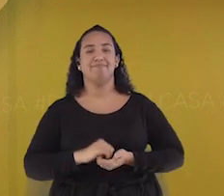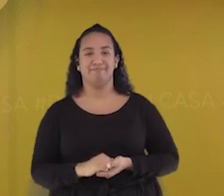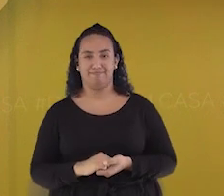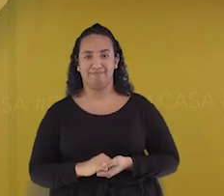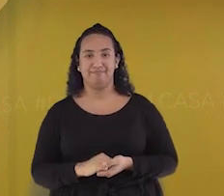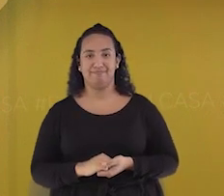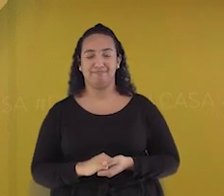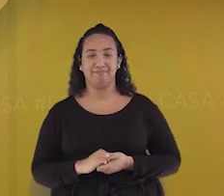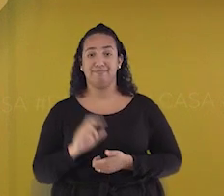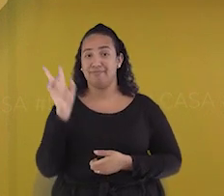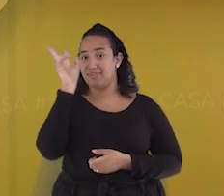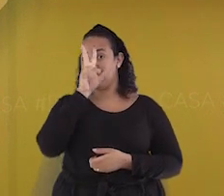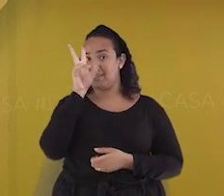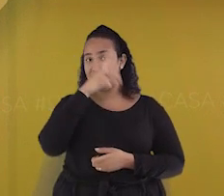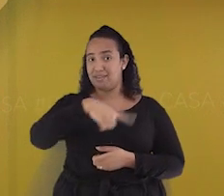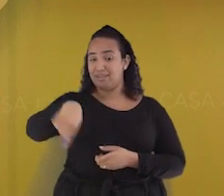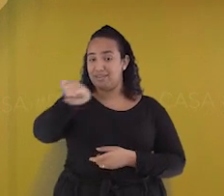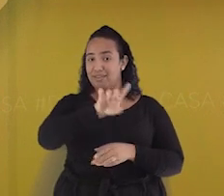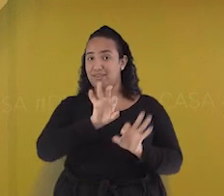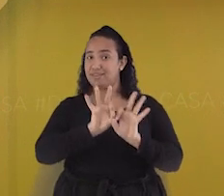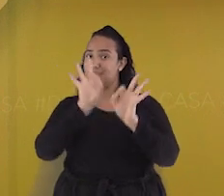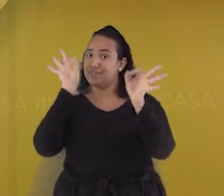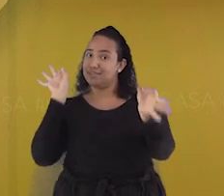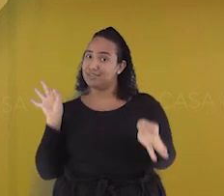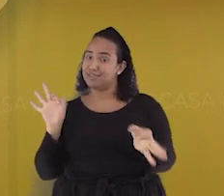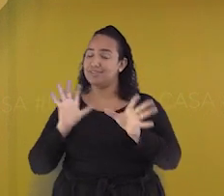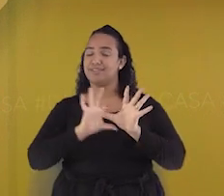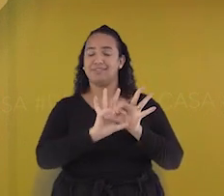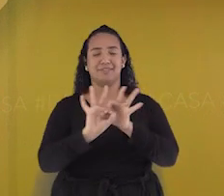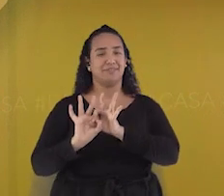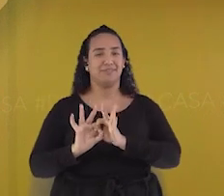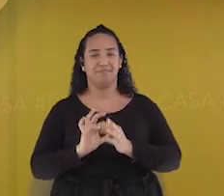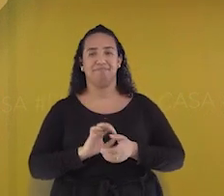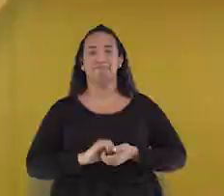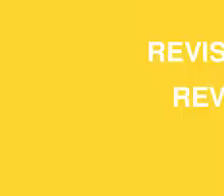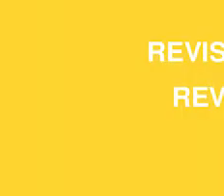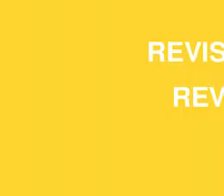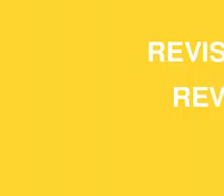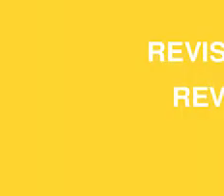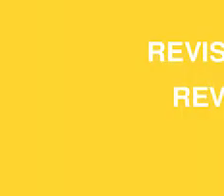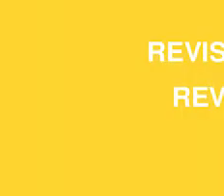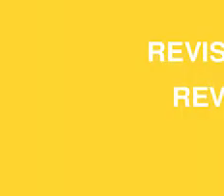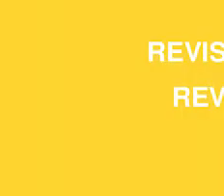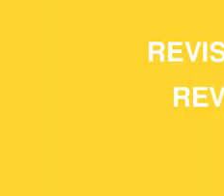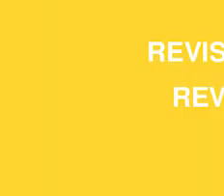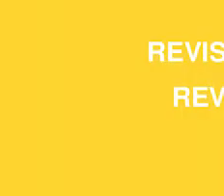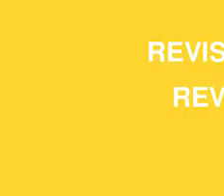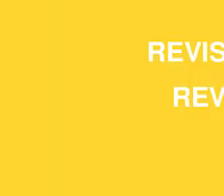geografia. E não esqueçam, mesmo distantes, estamos juntos! Música.